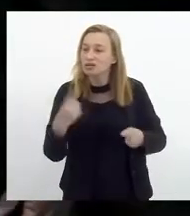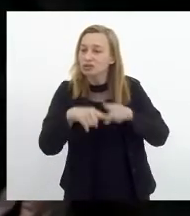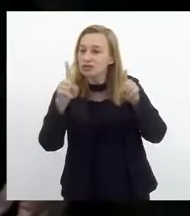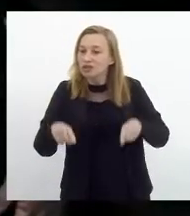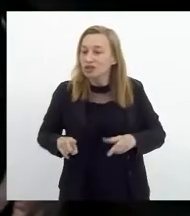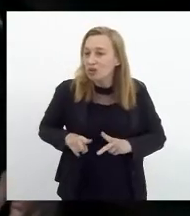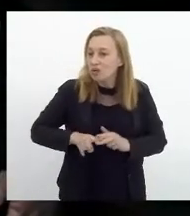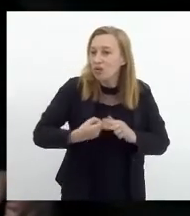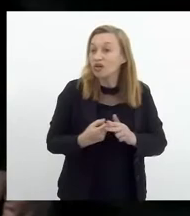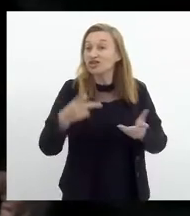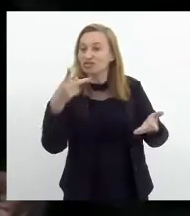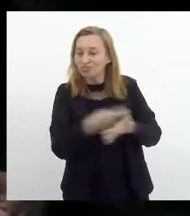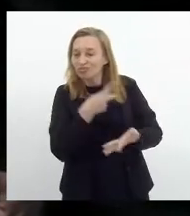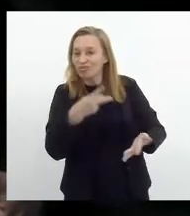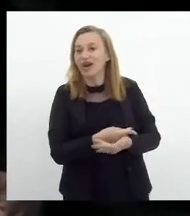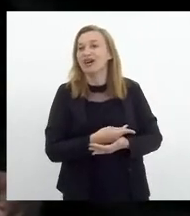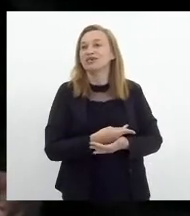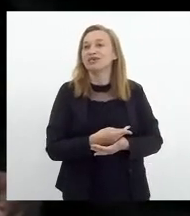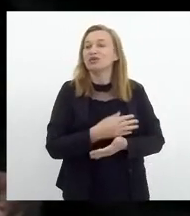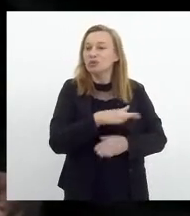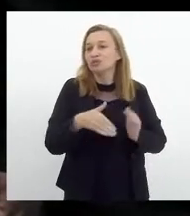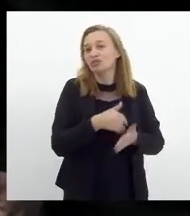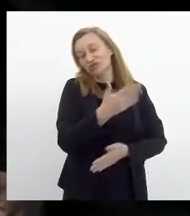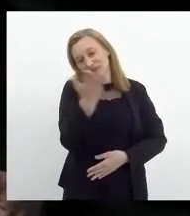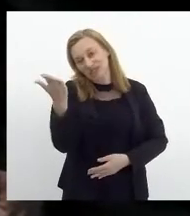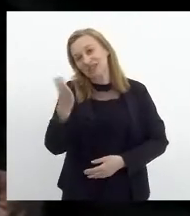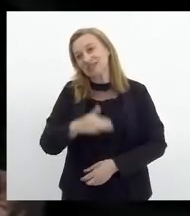corrigir uma injustiça com todos vocês.